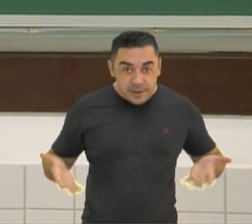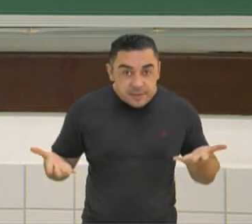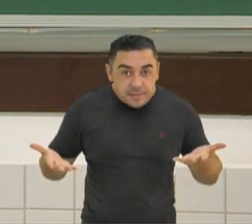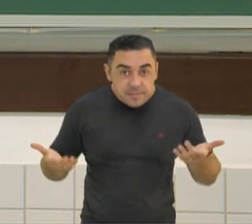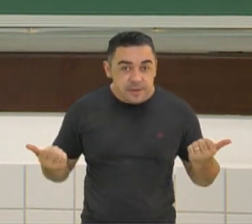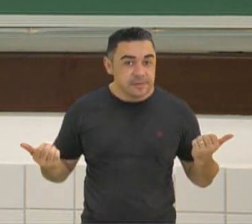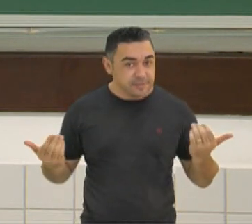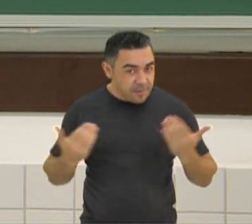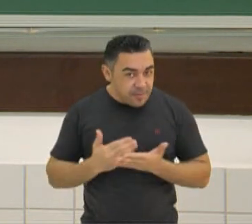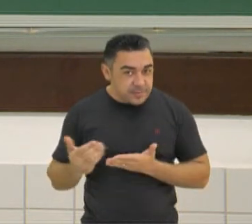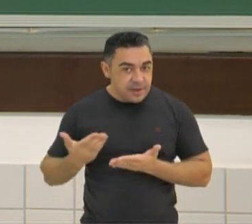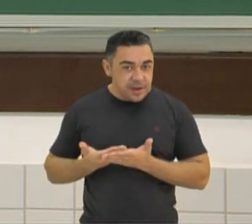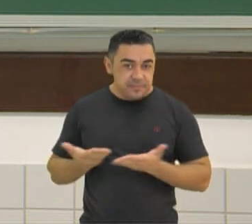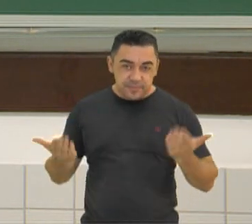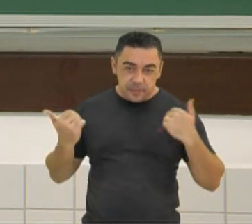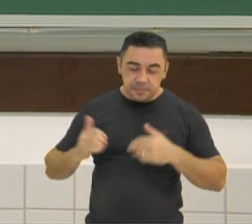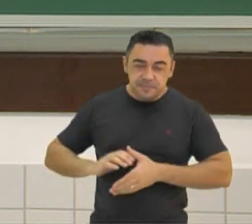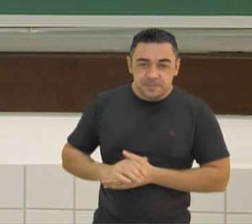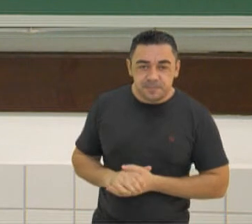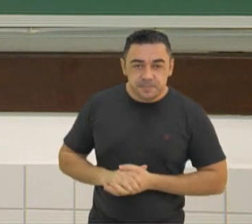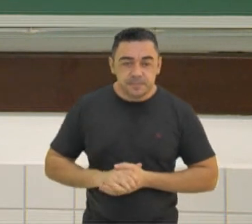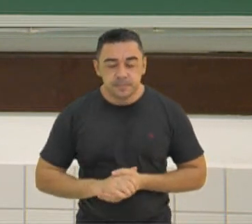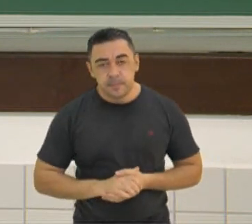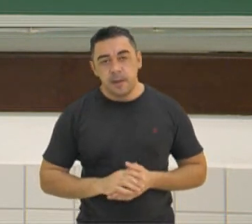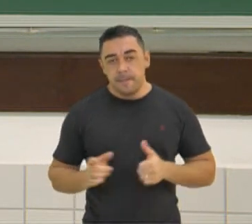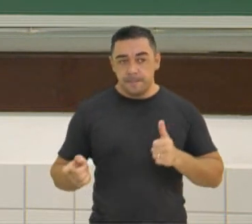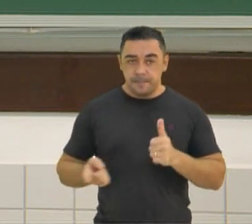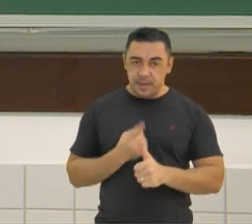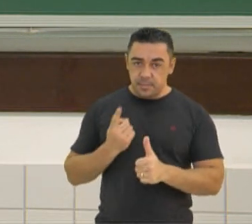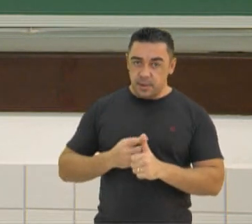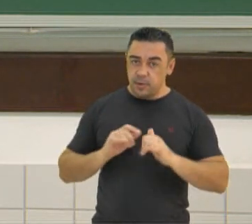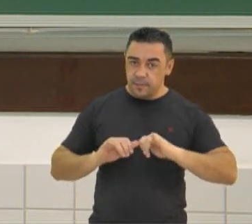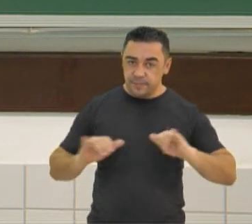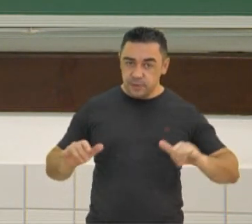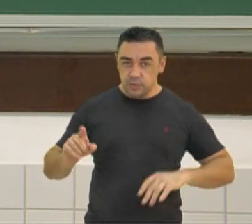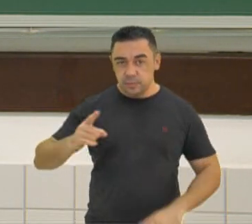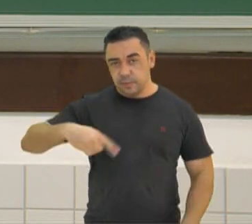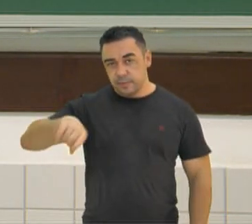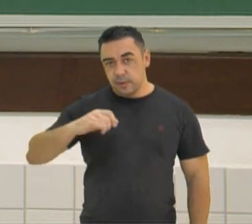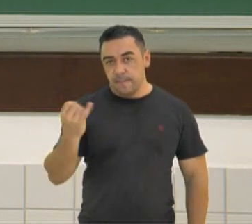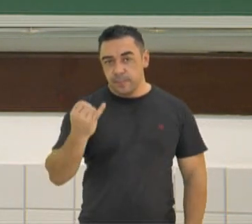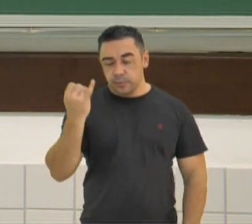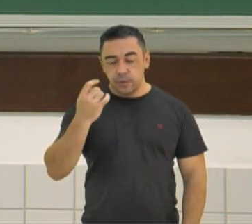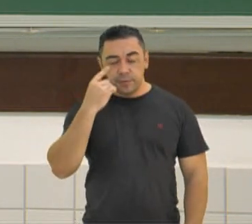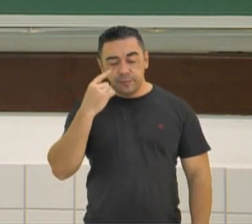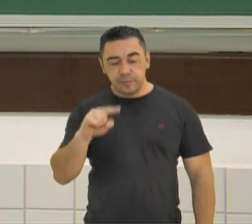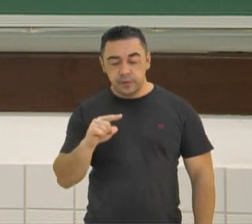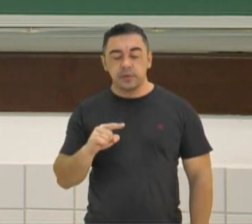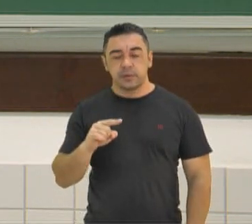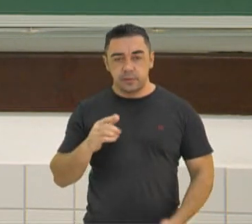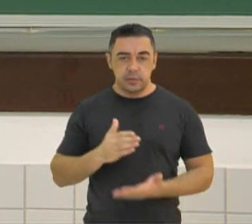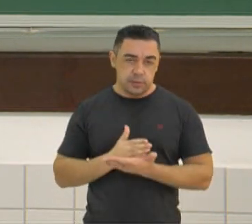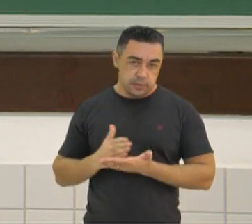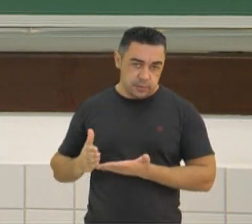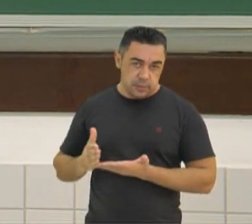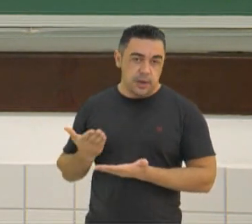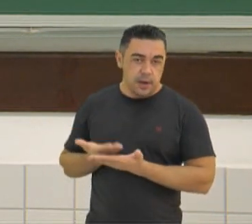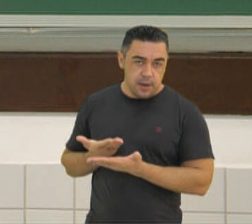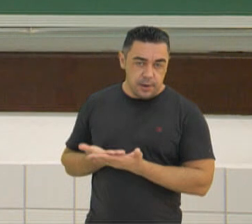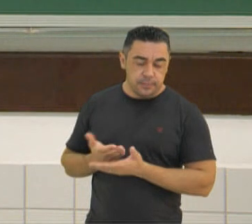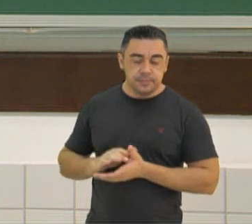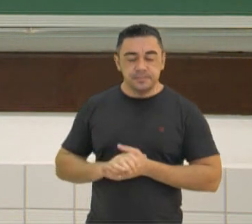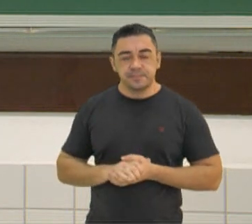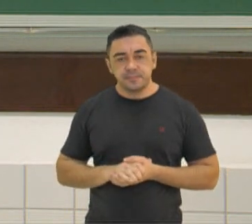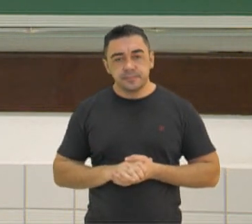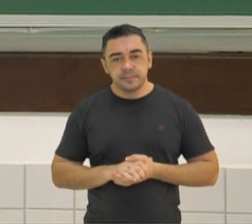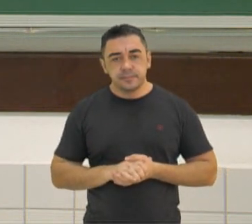aula? Tudo bem, então. Então, primeiro, alguns lembretes importantes, né? Antes de nós dar início à nossa